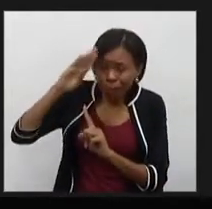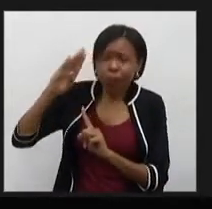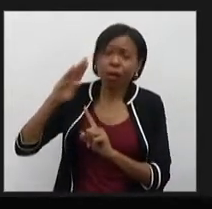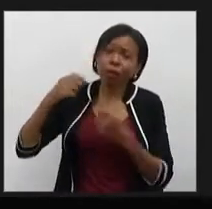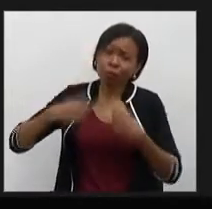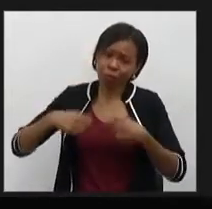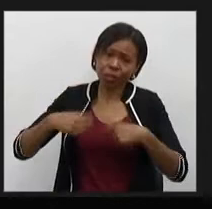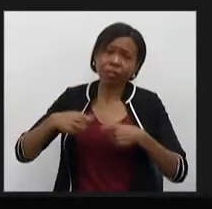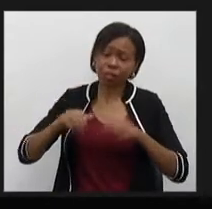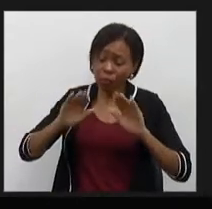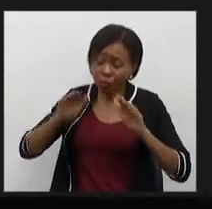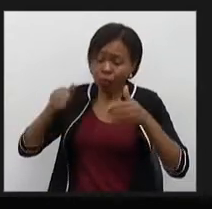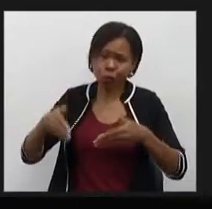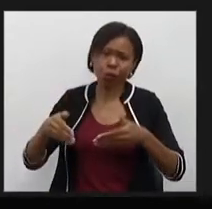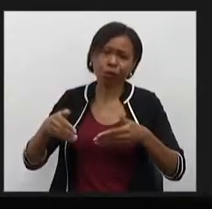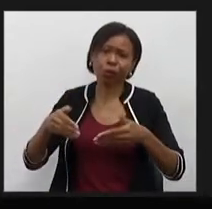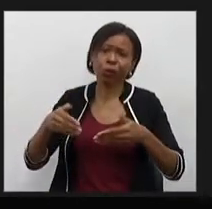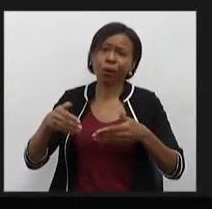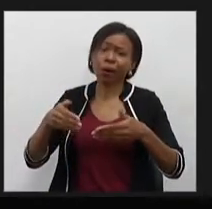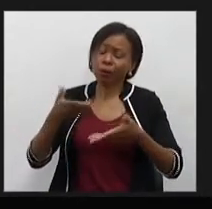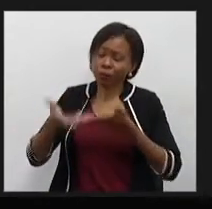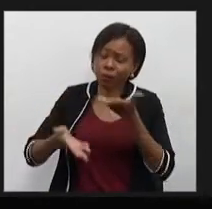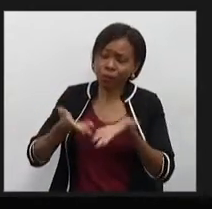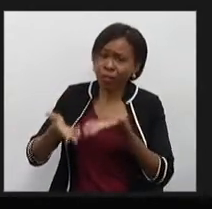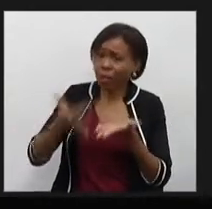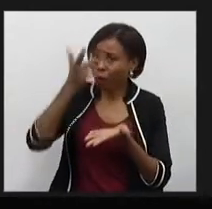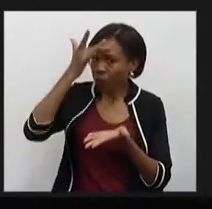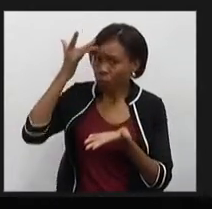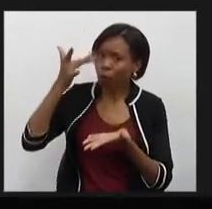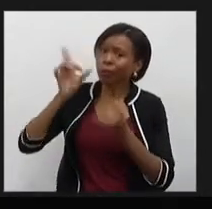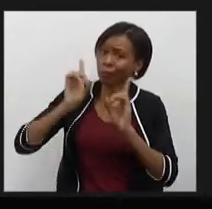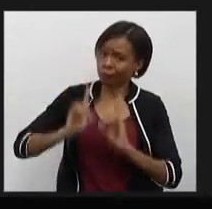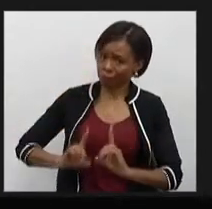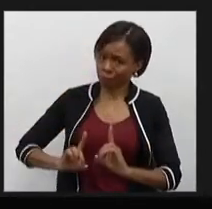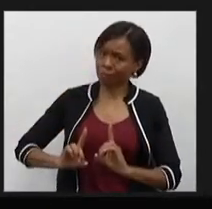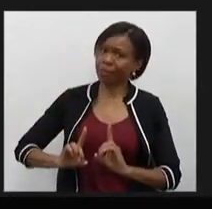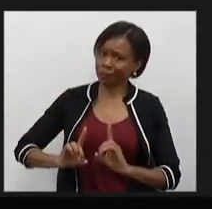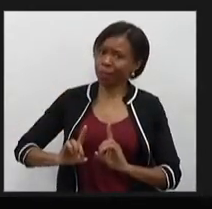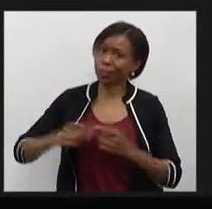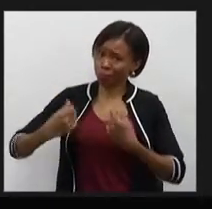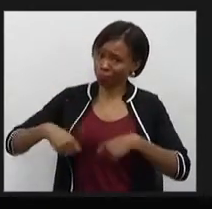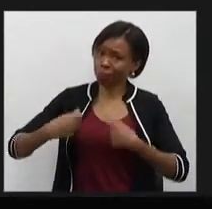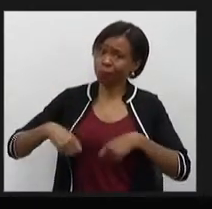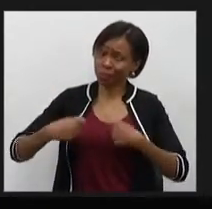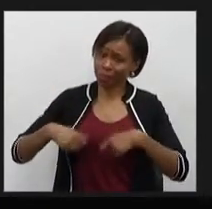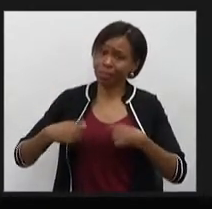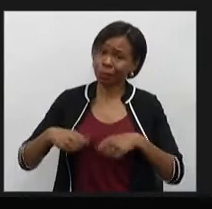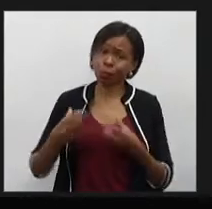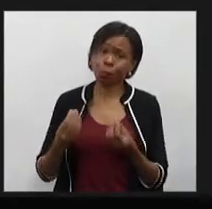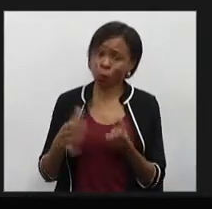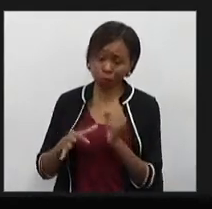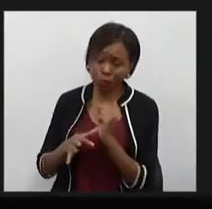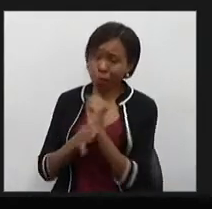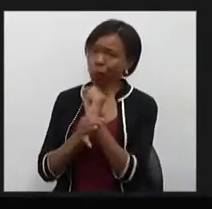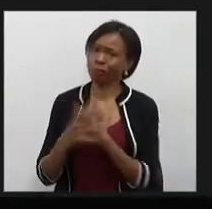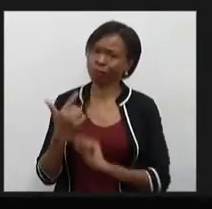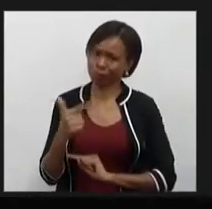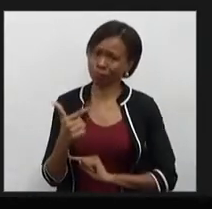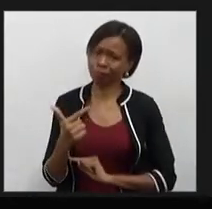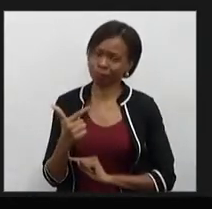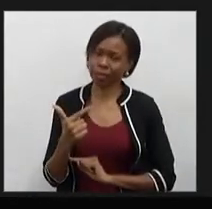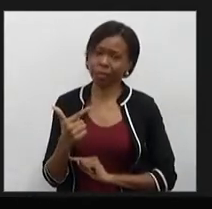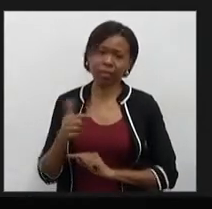fato de terem deficiência já são consideradas mais vulneráveis. Nos mais amplos nas mais